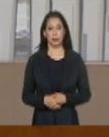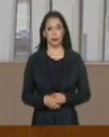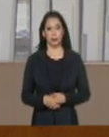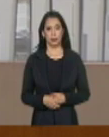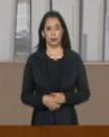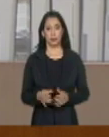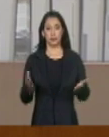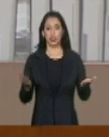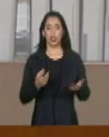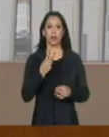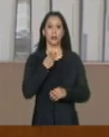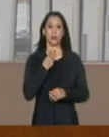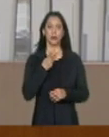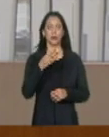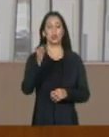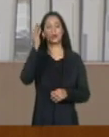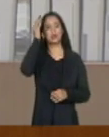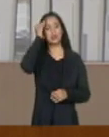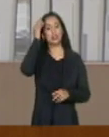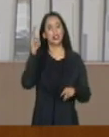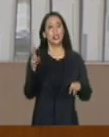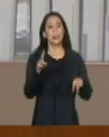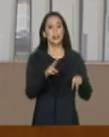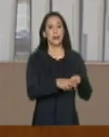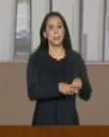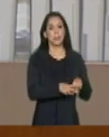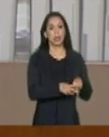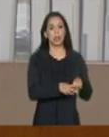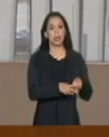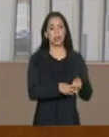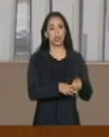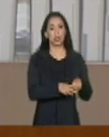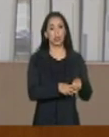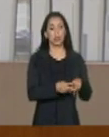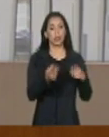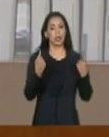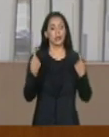Agora, eu não posso entender que prisão ofenda